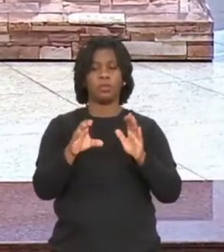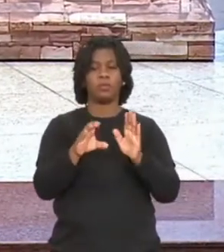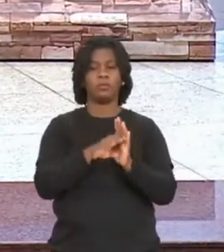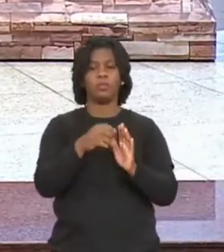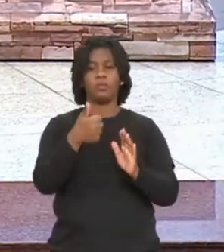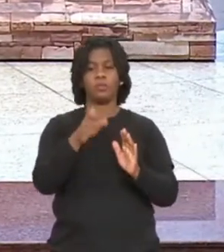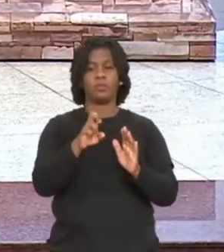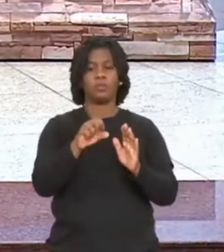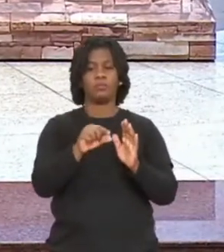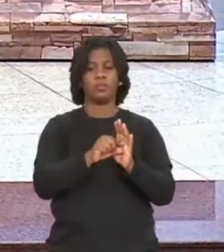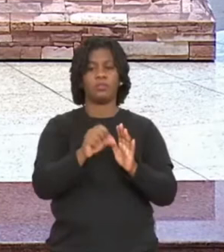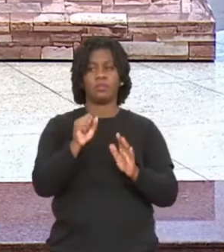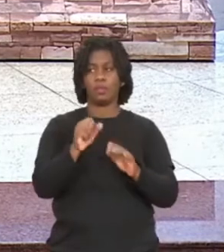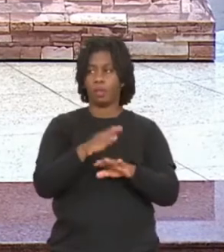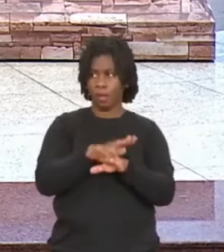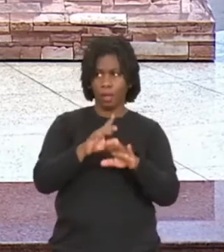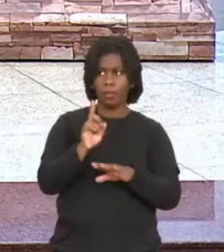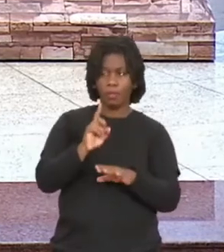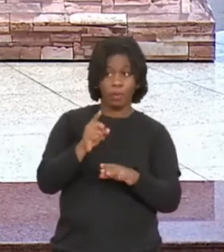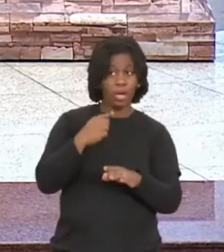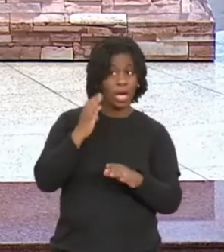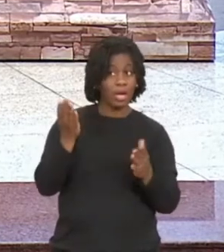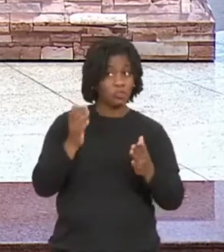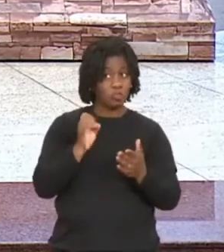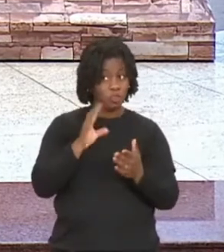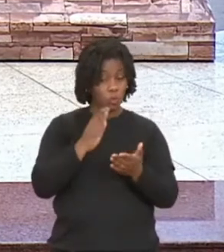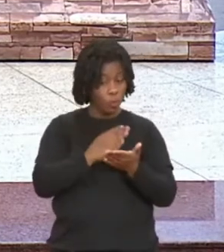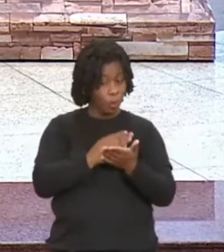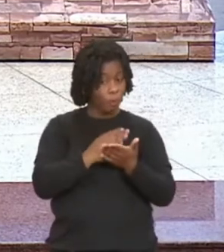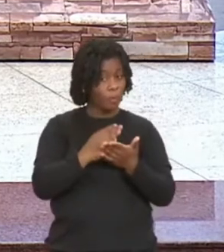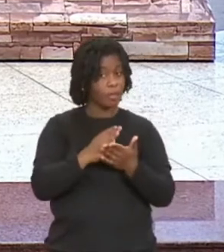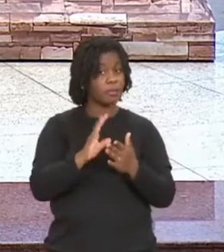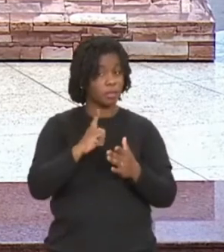Não acabou não, tá? Tem mais, só o começo.